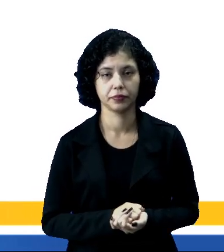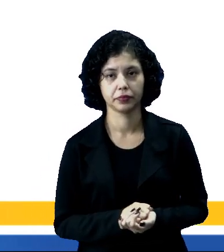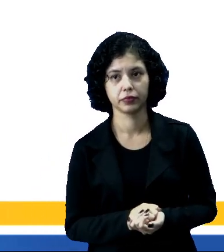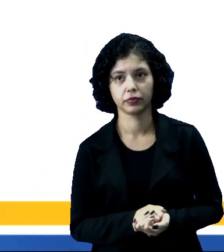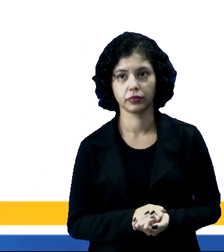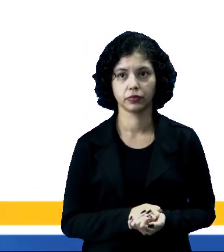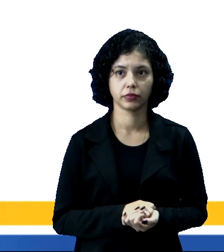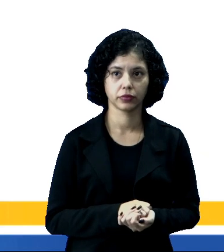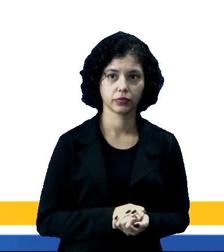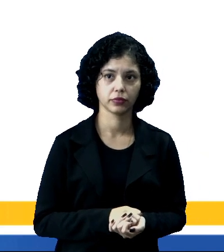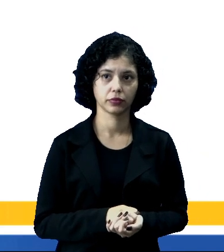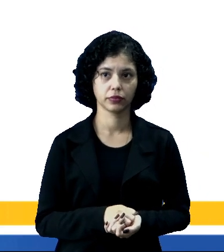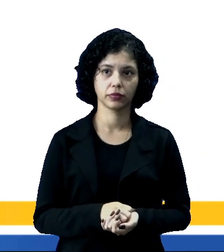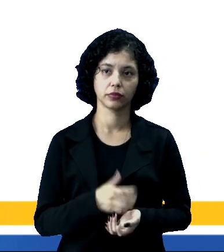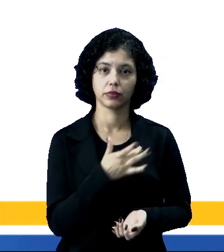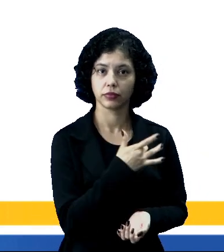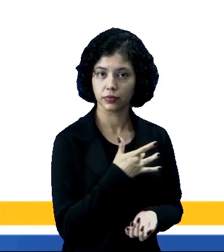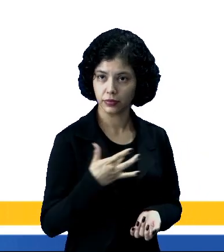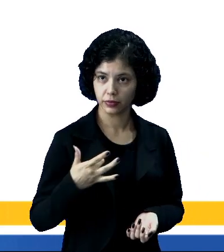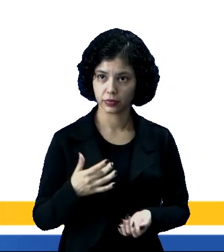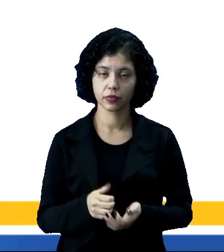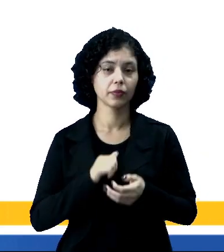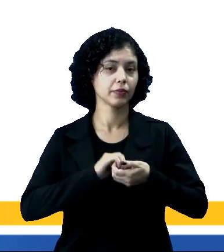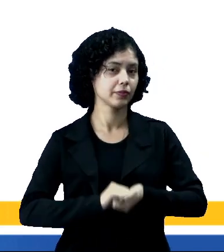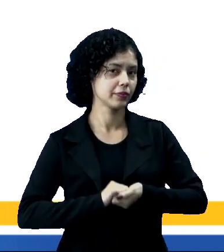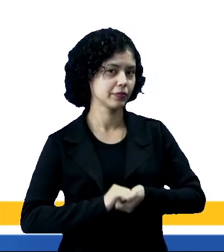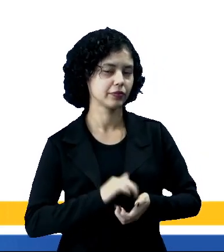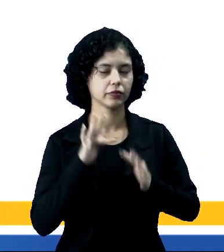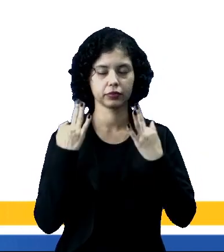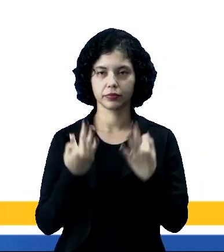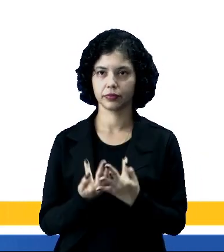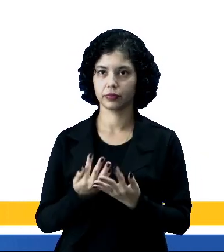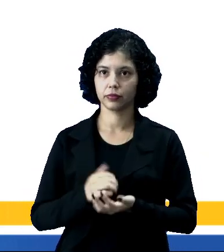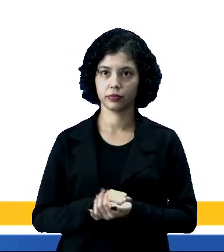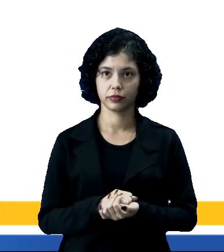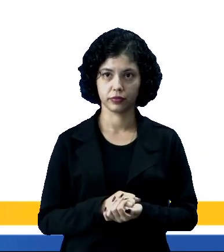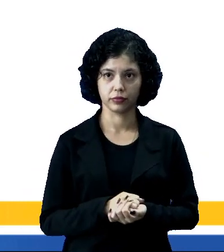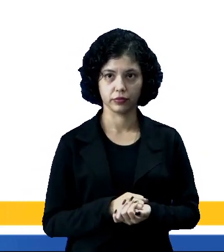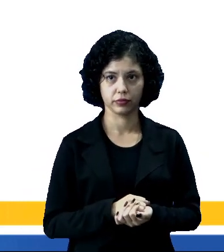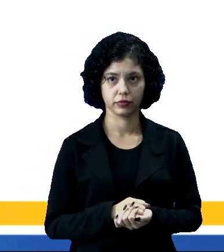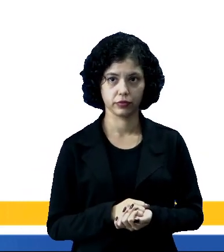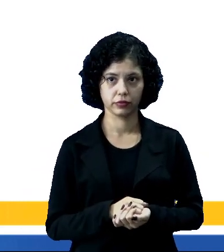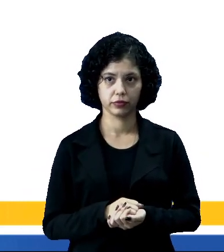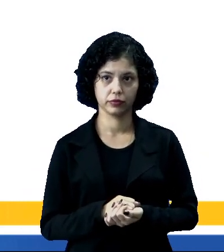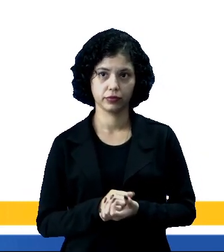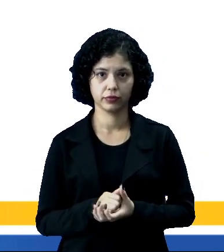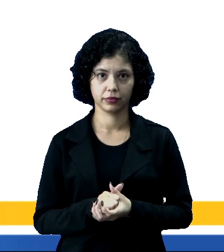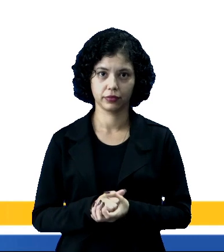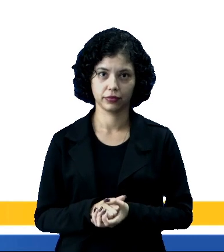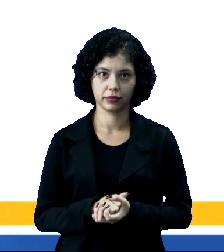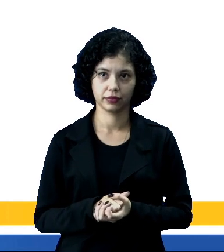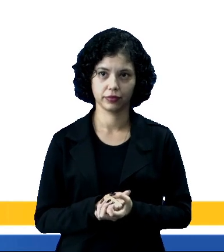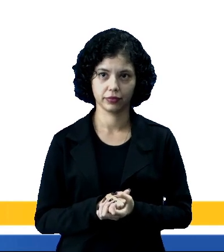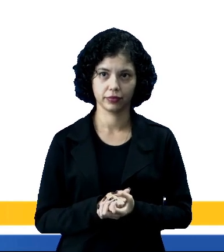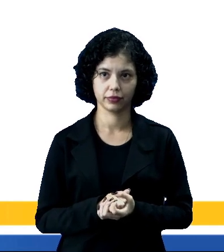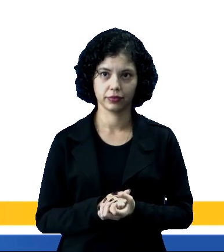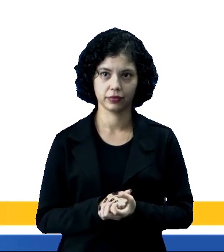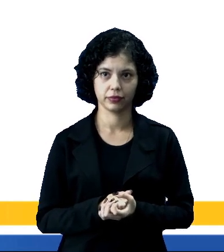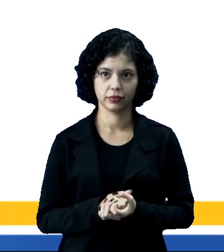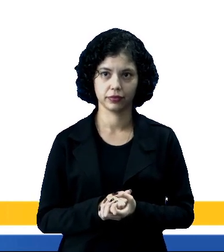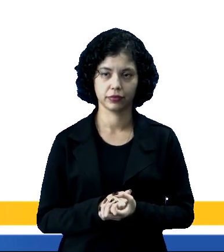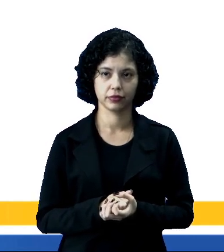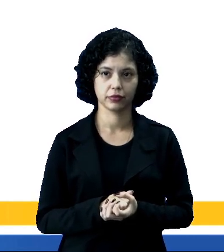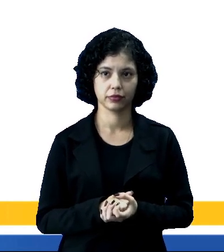a família, né? Então, saudações de família. Mamá le dice, buenos días, hijo.